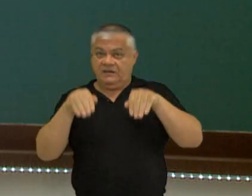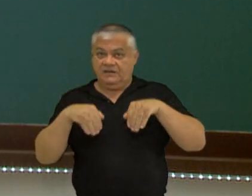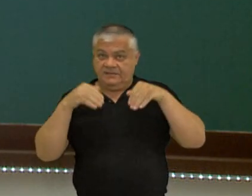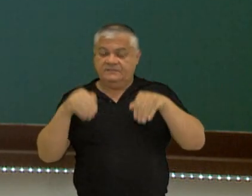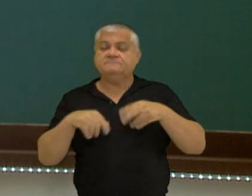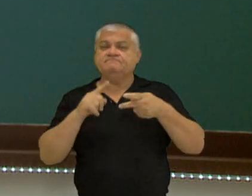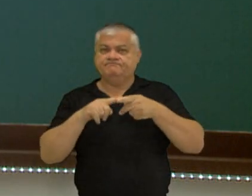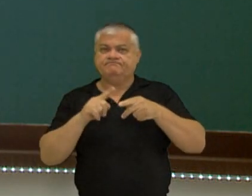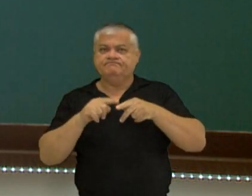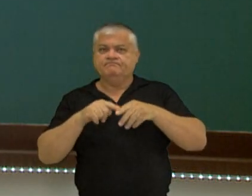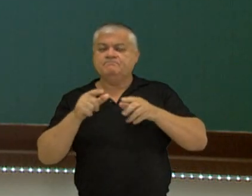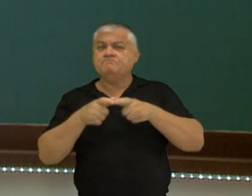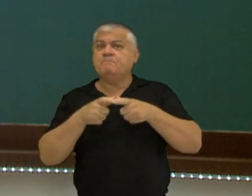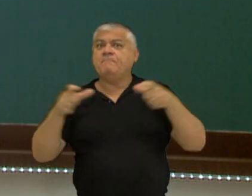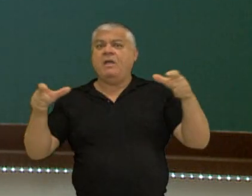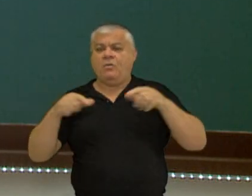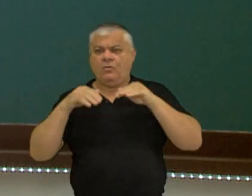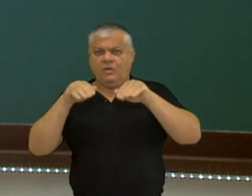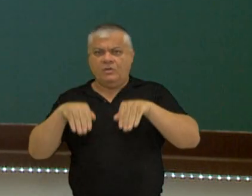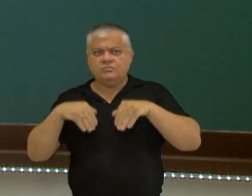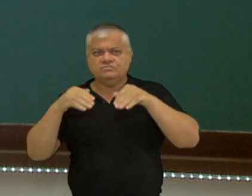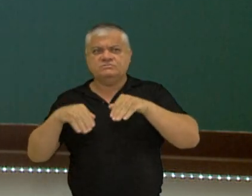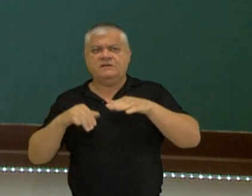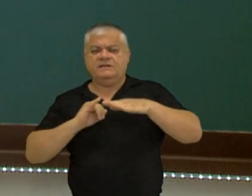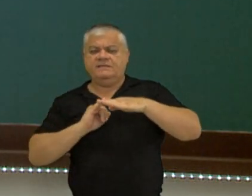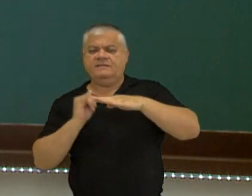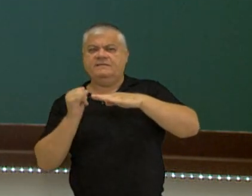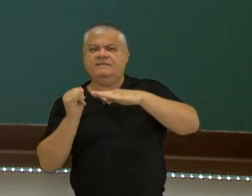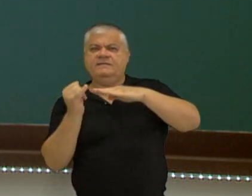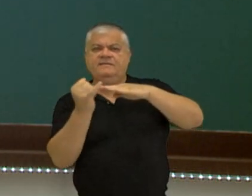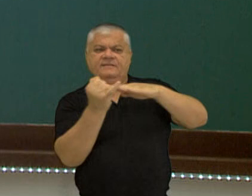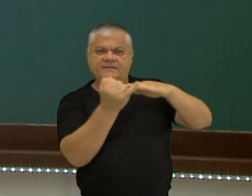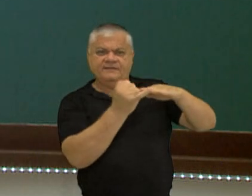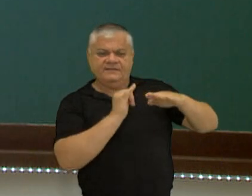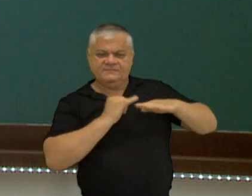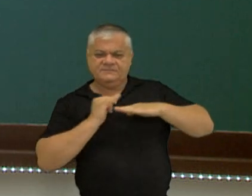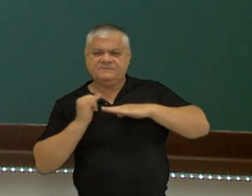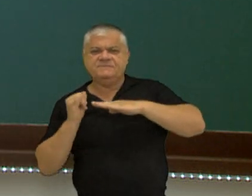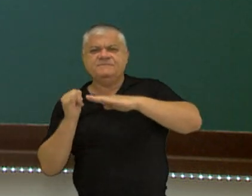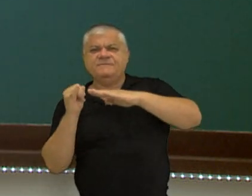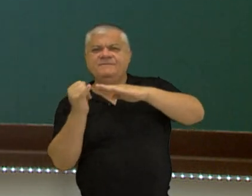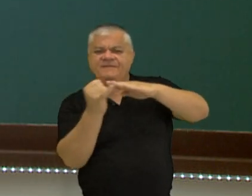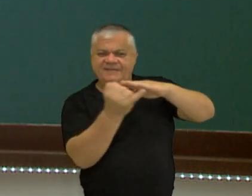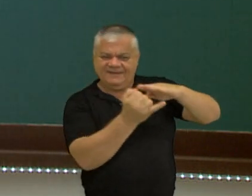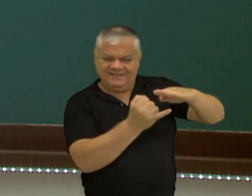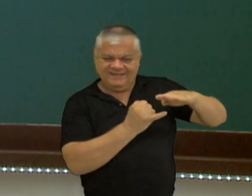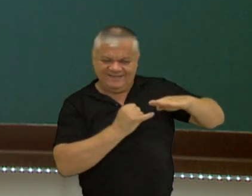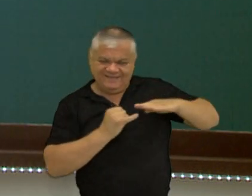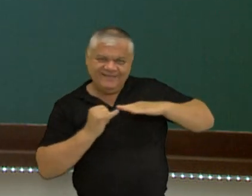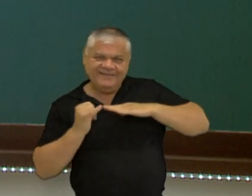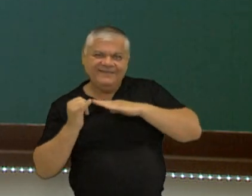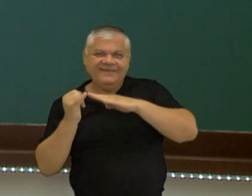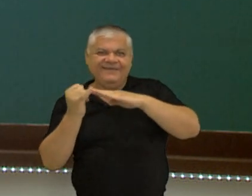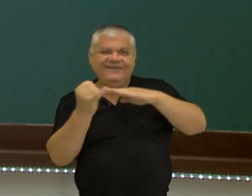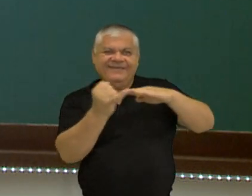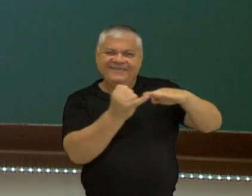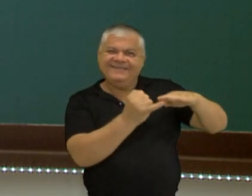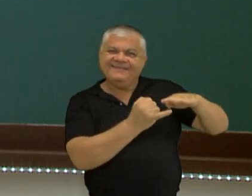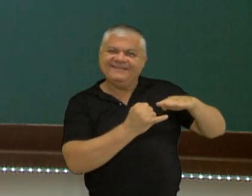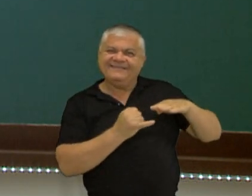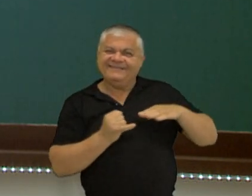uma porção continental maior, e aí todos os outros países são formados por ilhas ou conjuntos